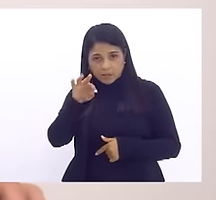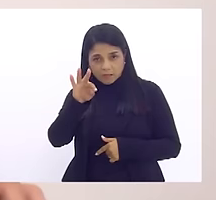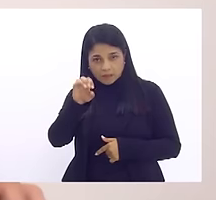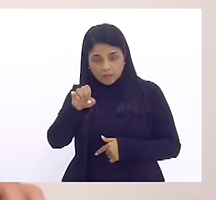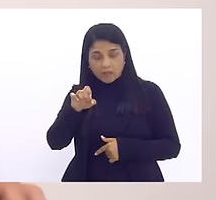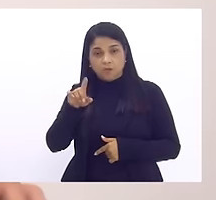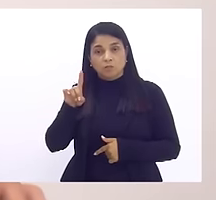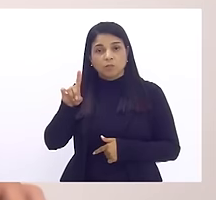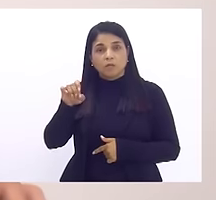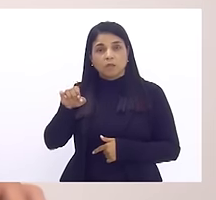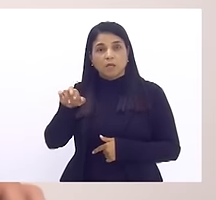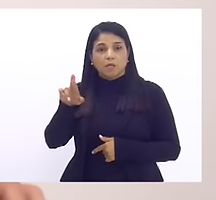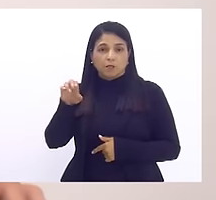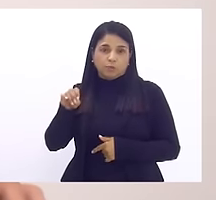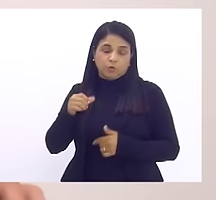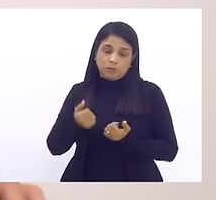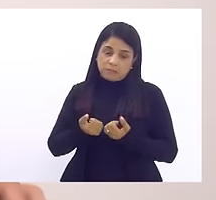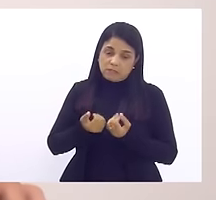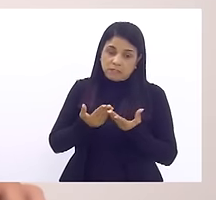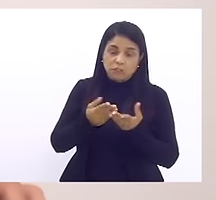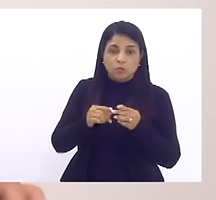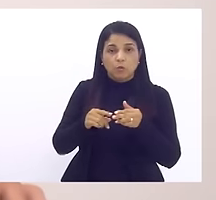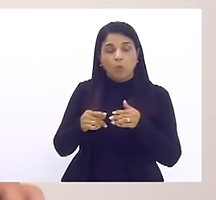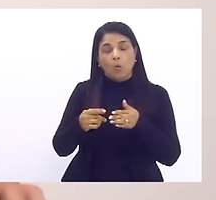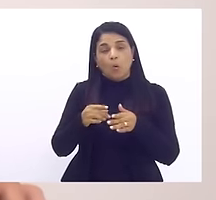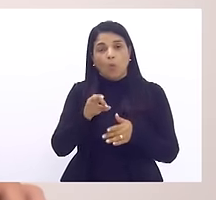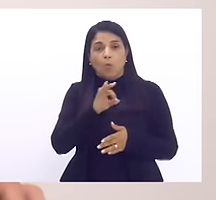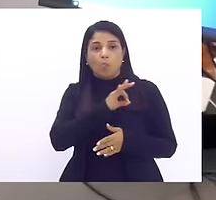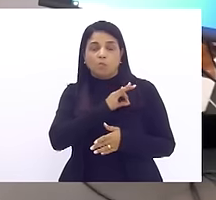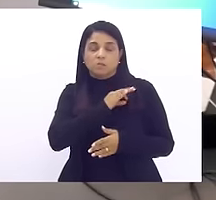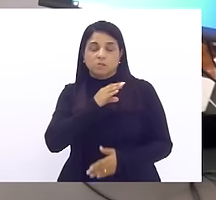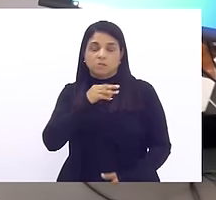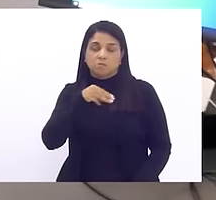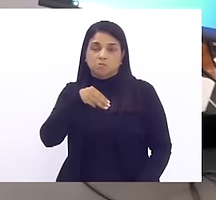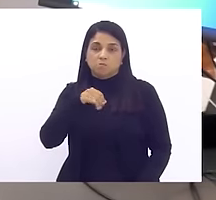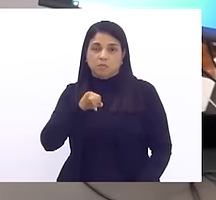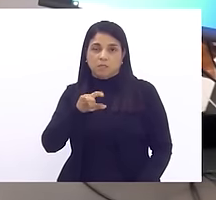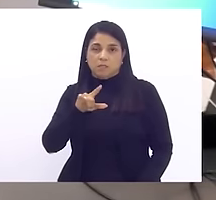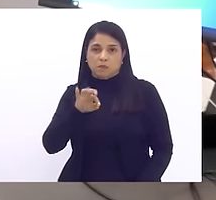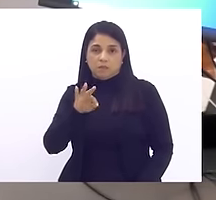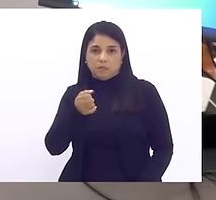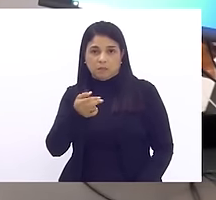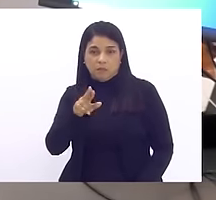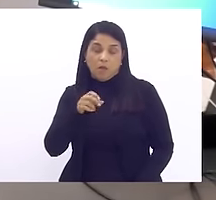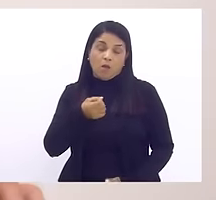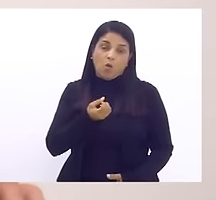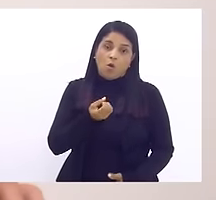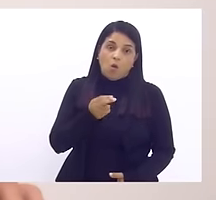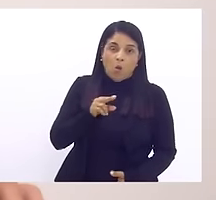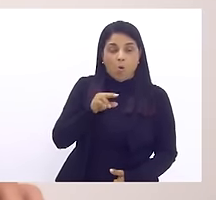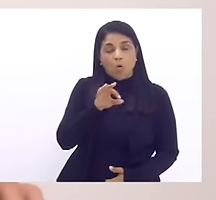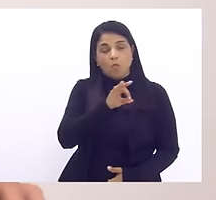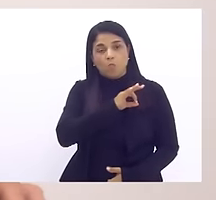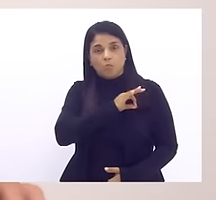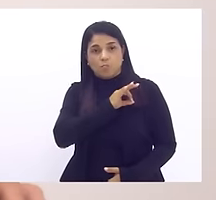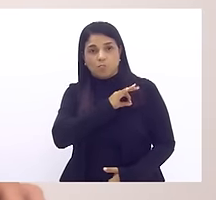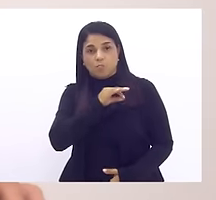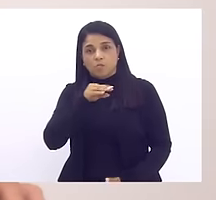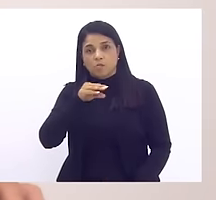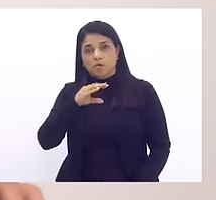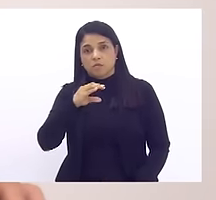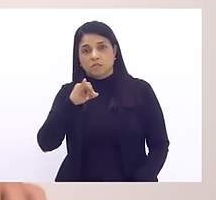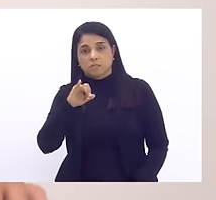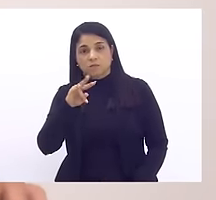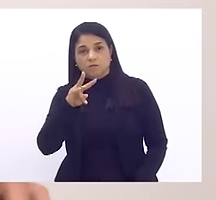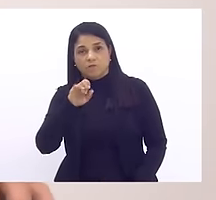deve ser a gente cedidos ou policial militar ou civil então Deputado da delegacia investigar isso aí